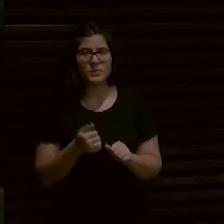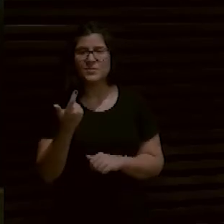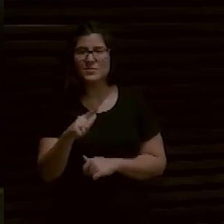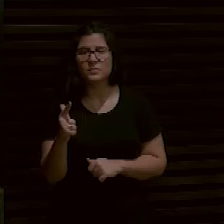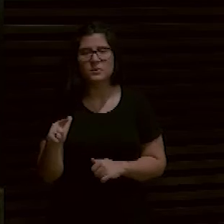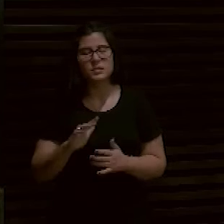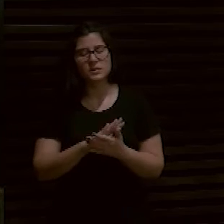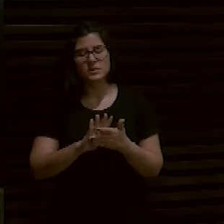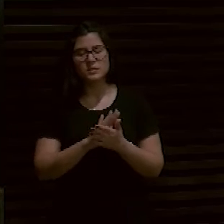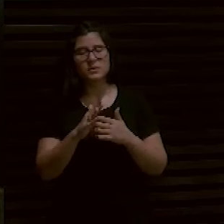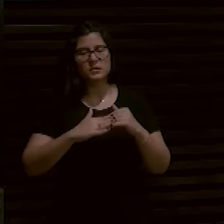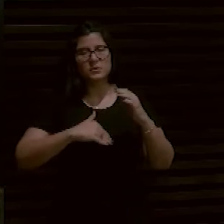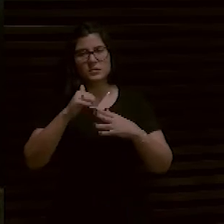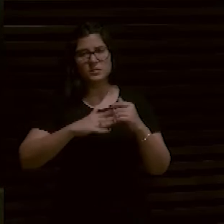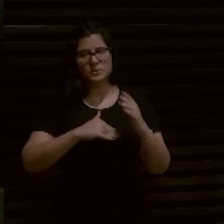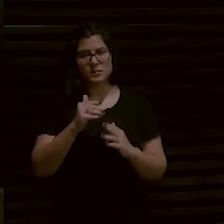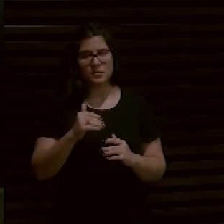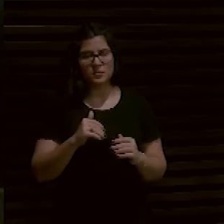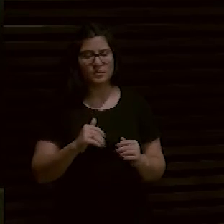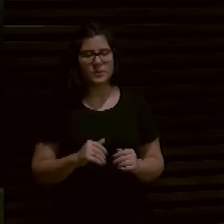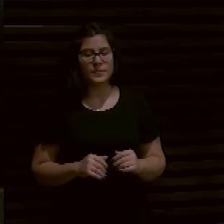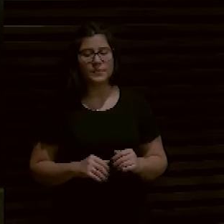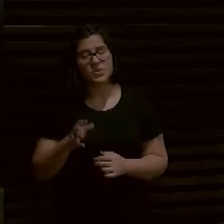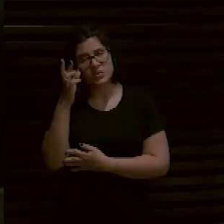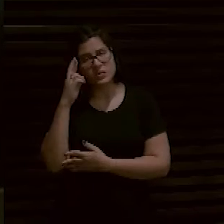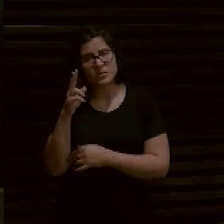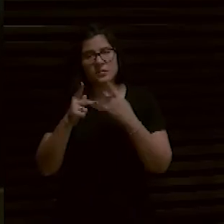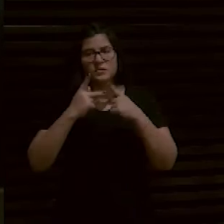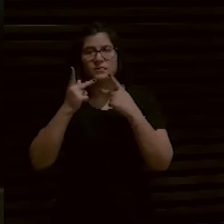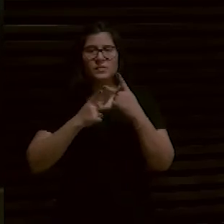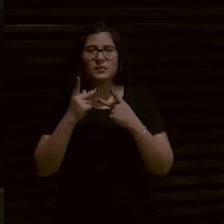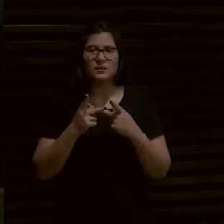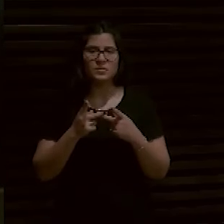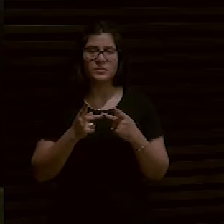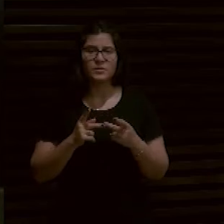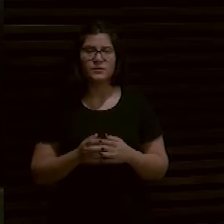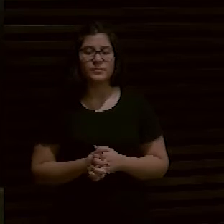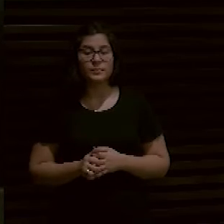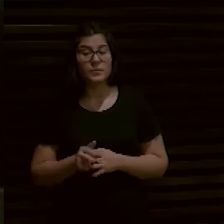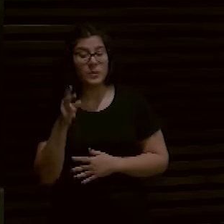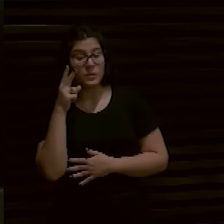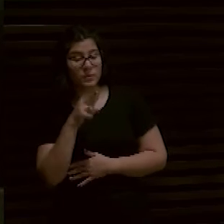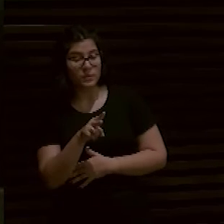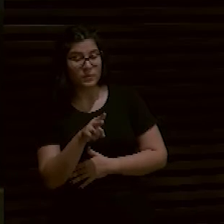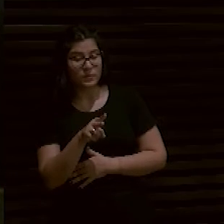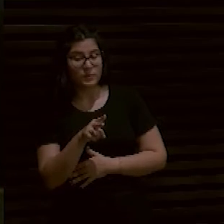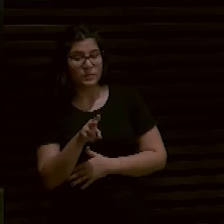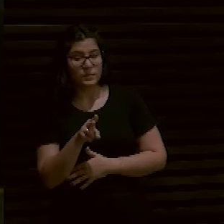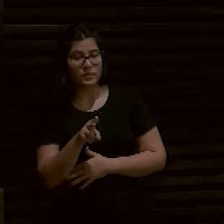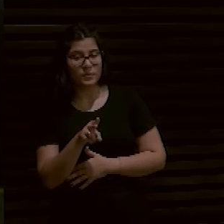viu? Podemos tratar isso em outro momento. O Senhor está dizendo o seguinte, olha,